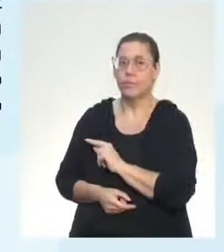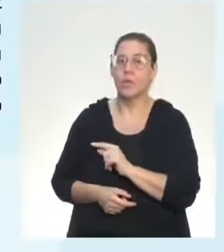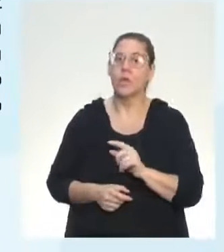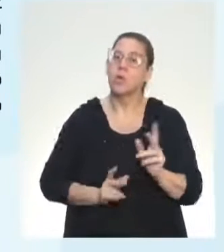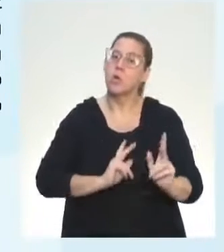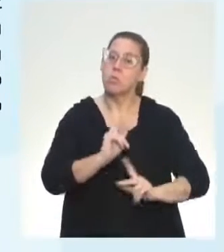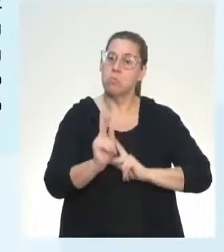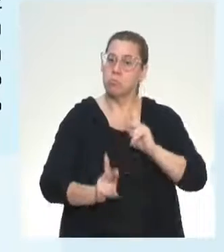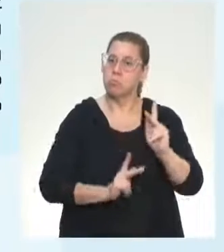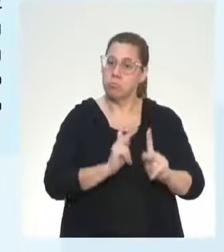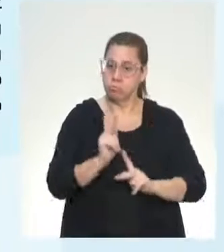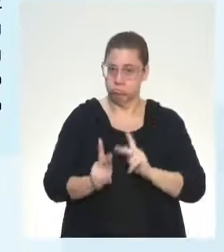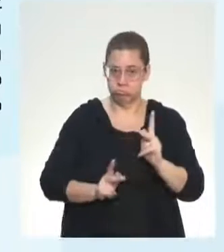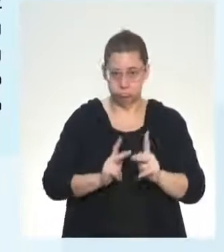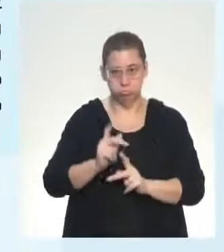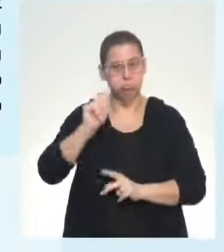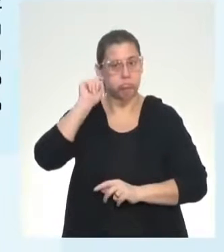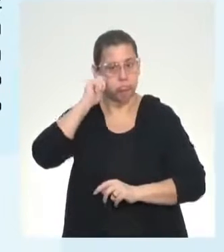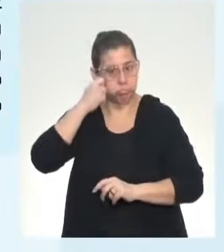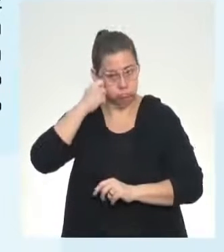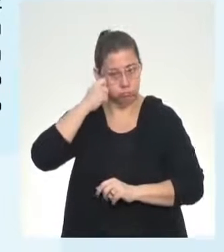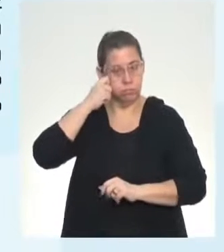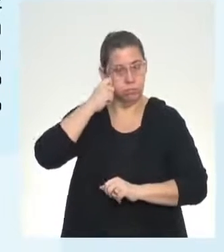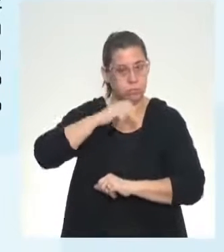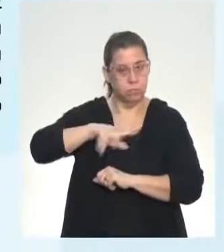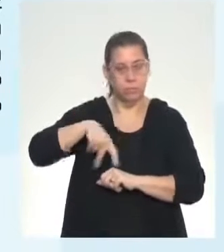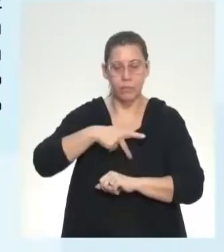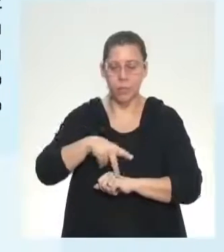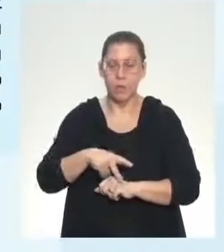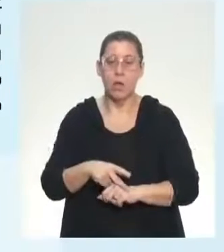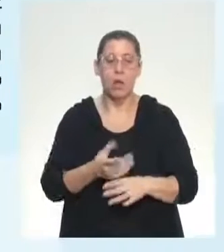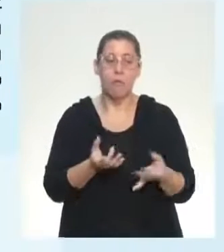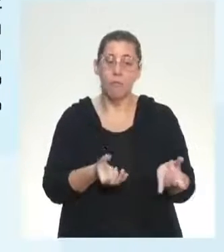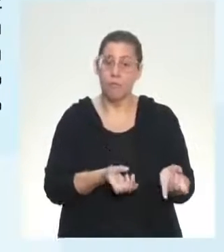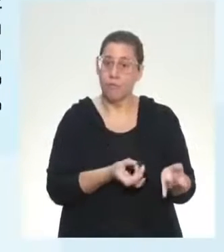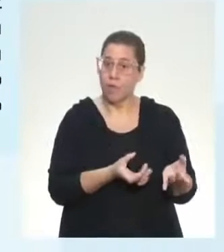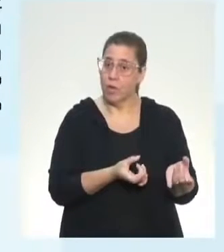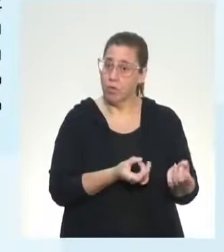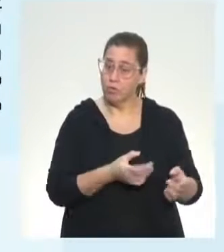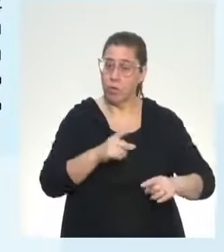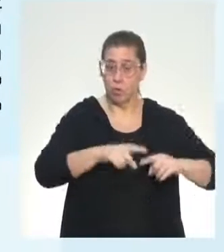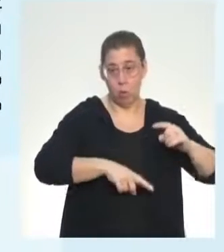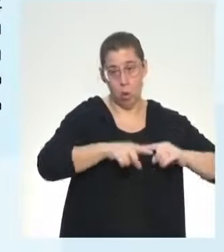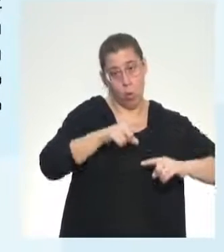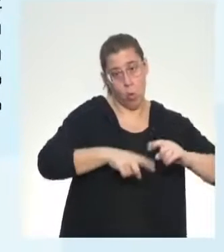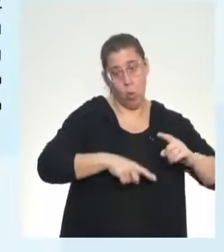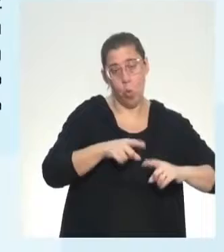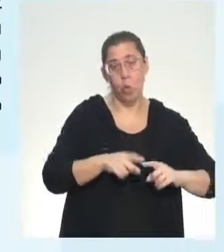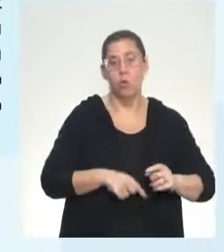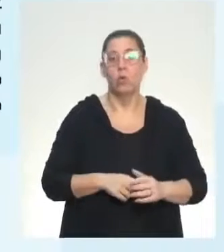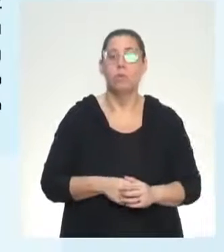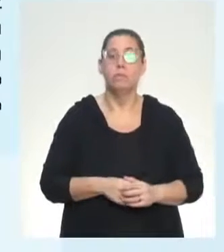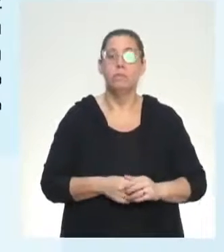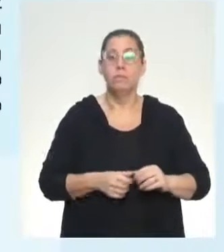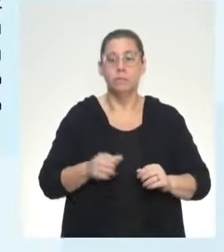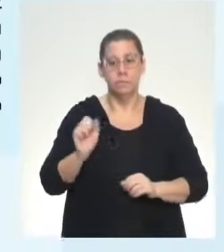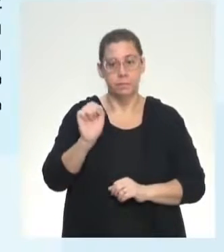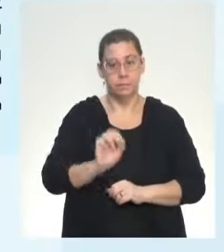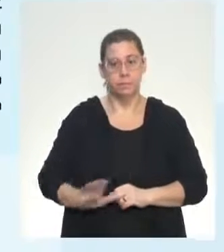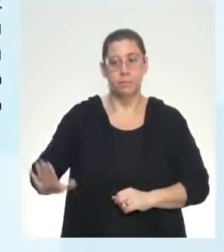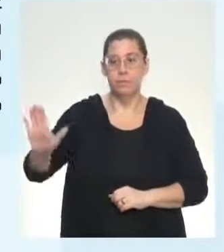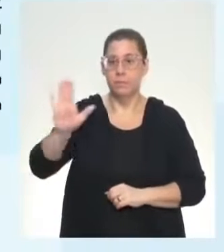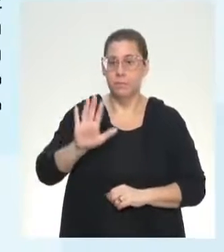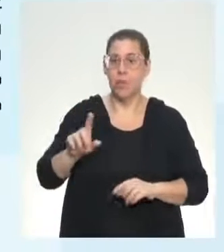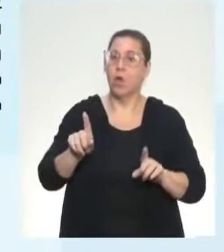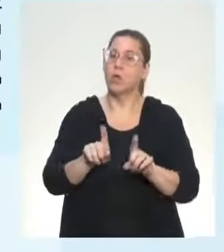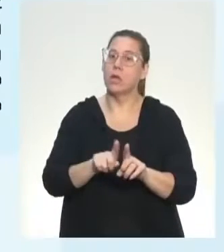povos africanos realizavam o comércio de suas mercadorias entre a Europa e